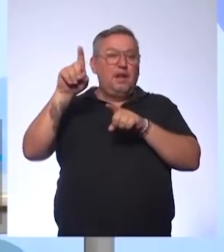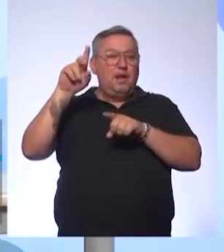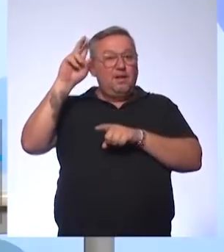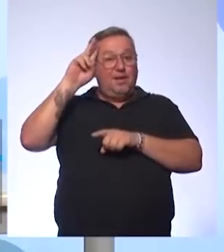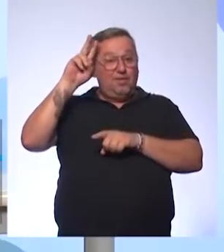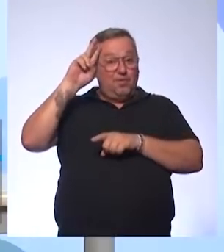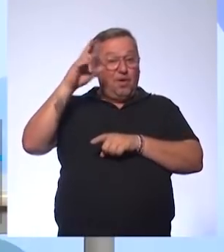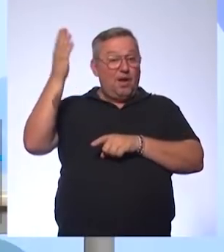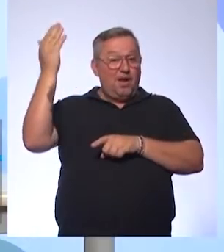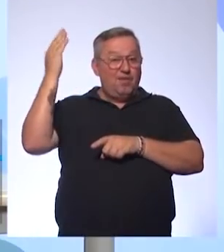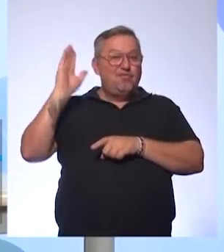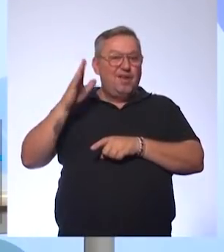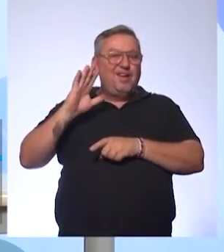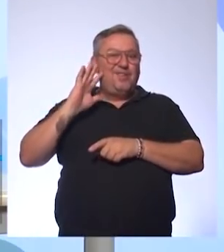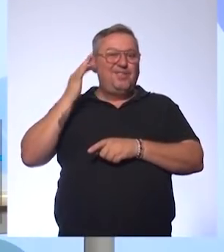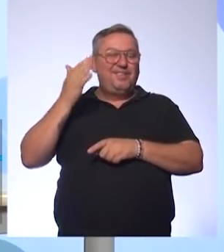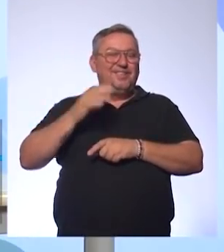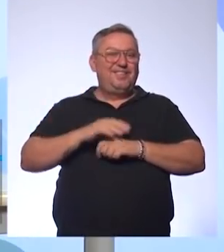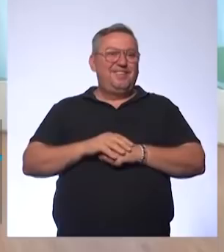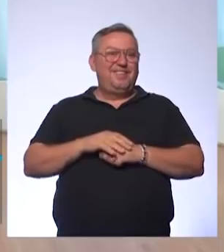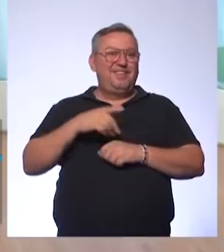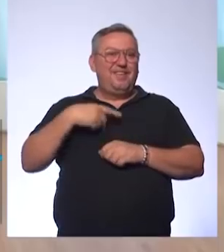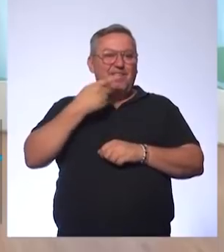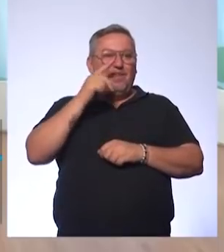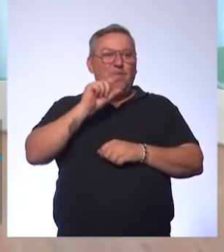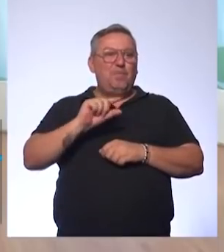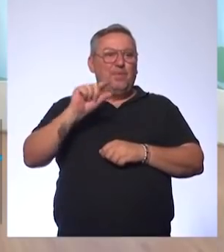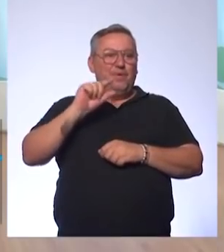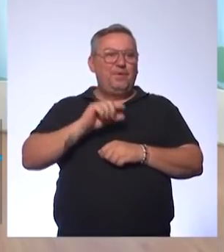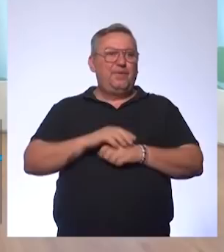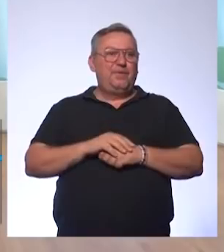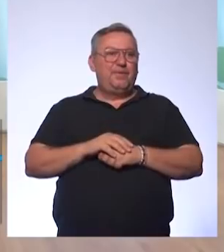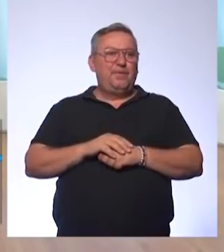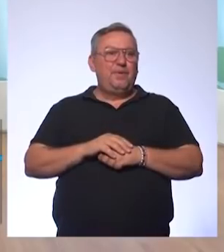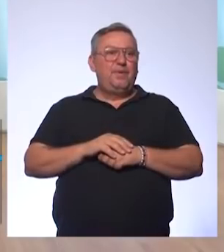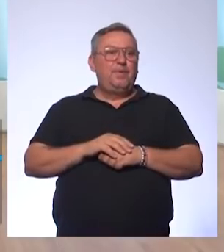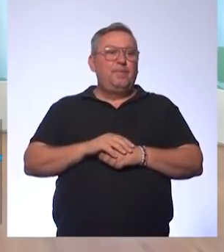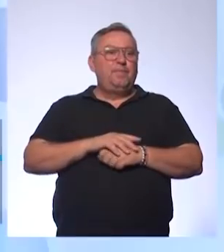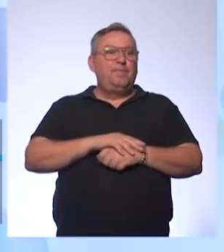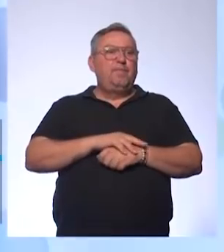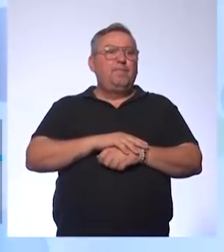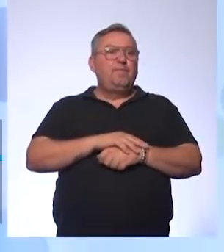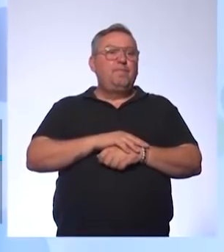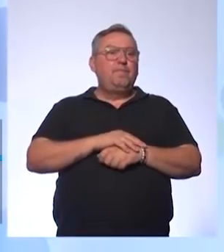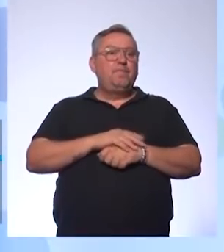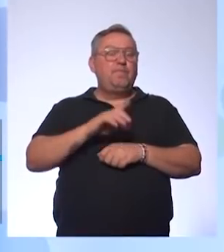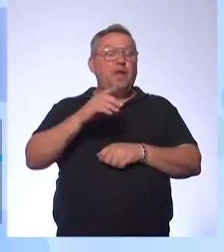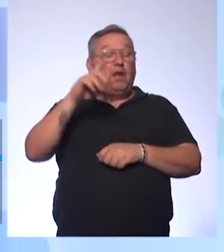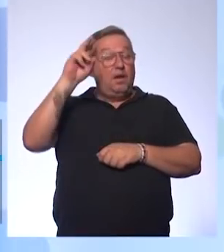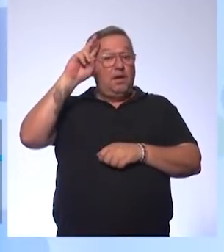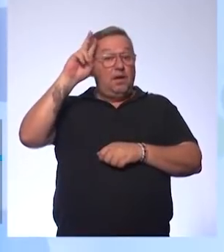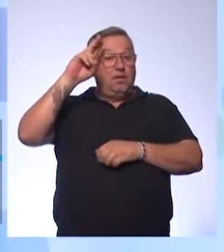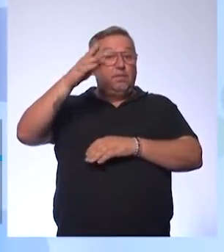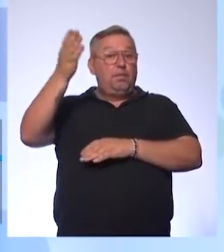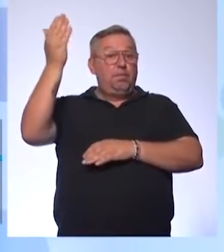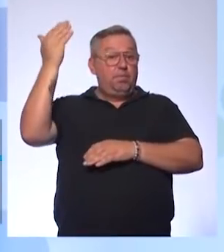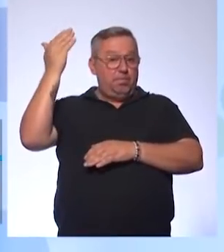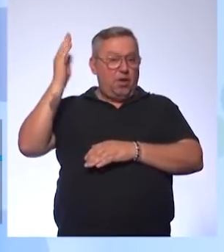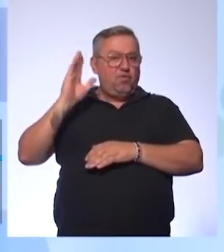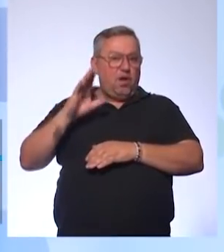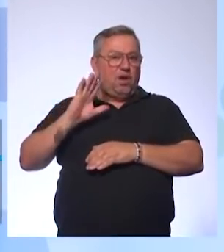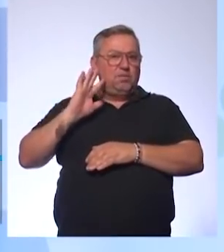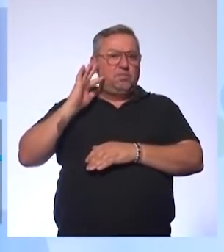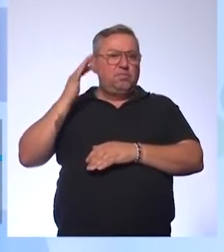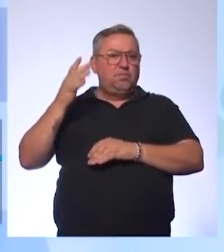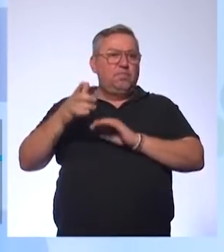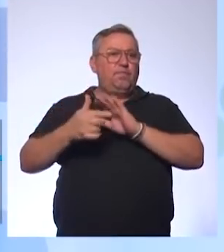já acontecia. Você lembra que a gente falou um pouquinho disso? Sim. Então, lá na história antiga ainda acontecia. Então,